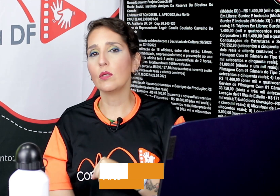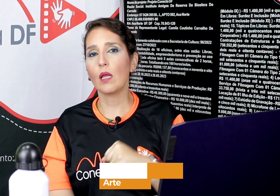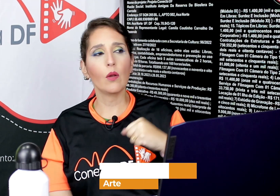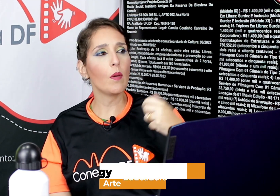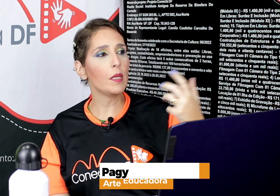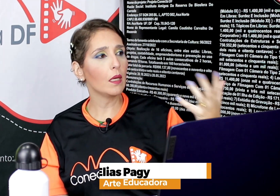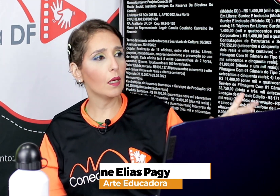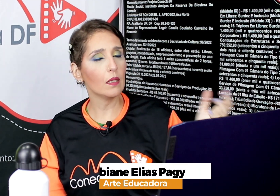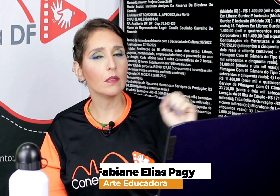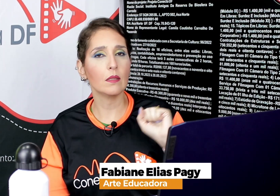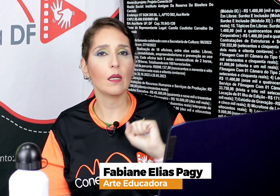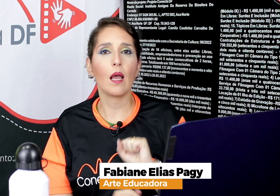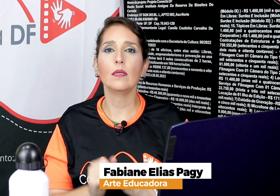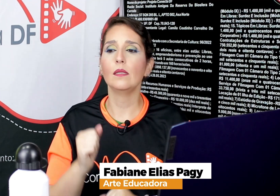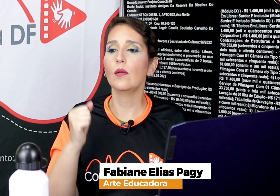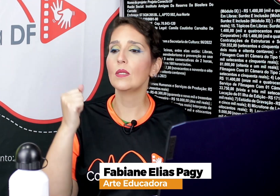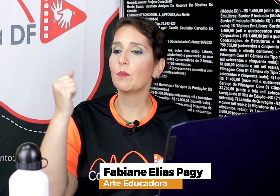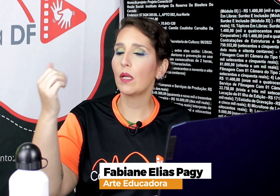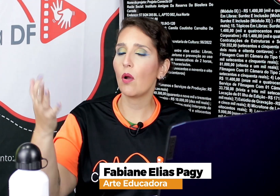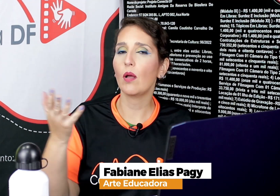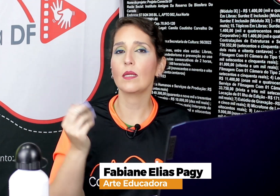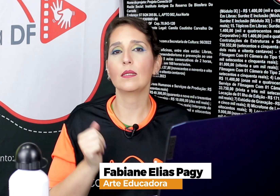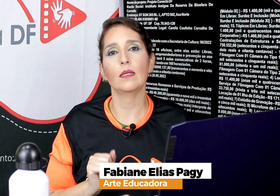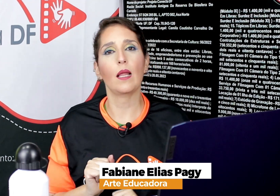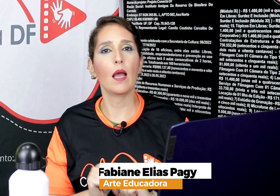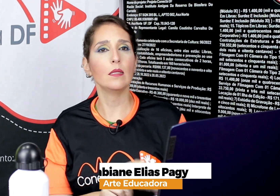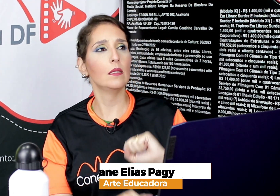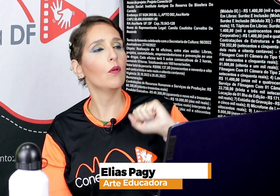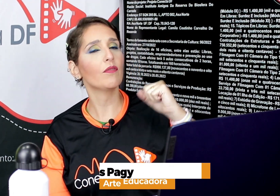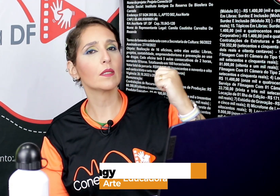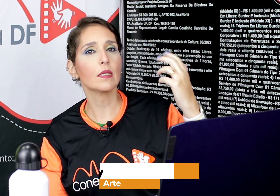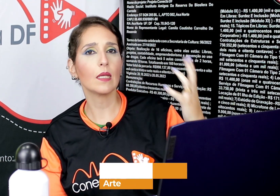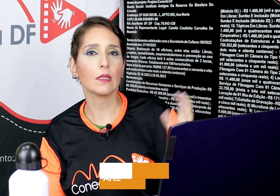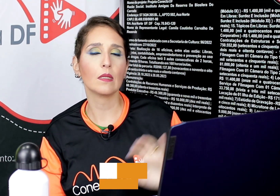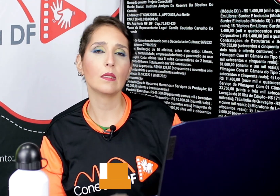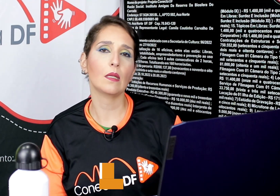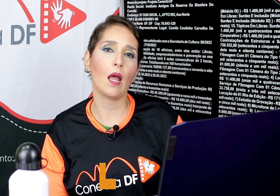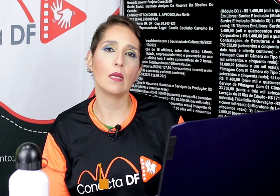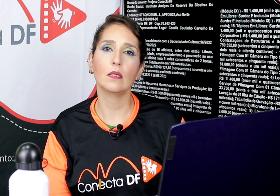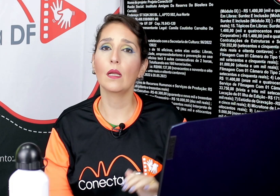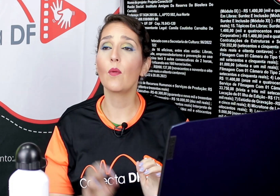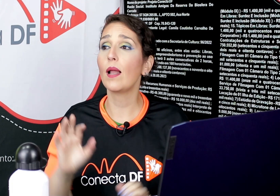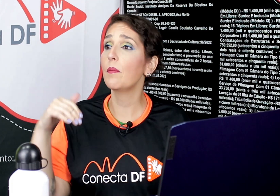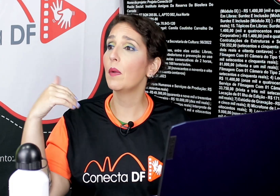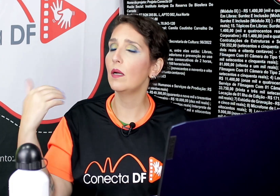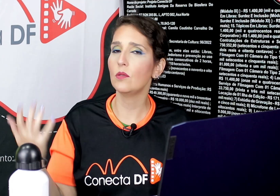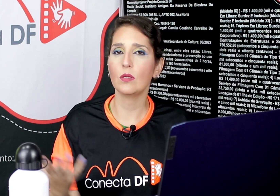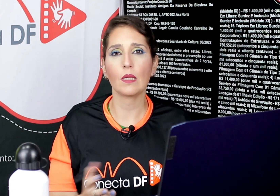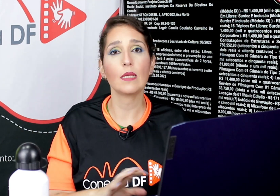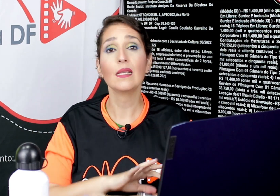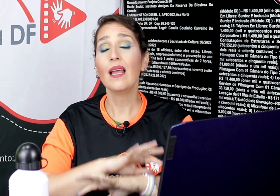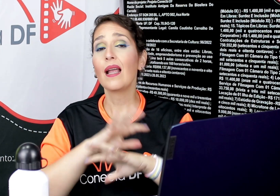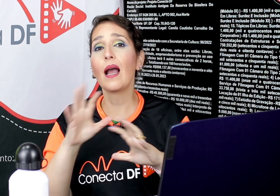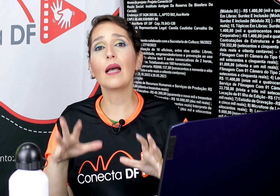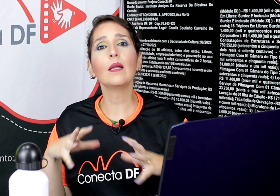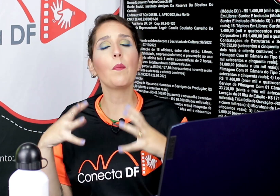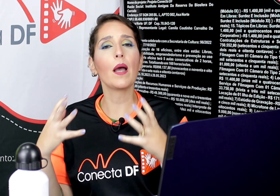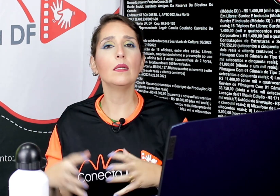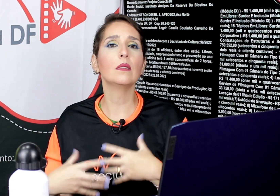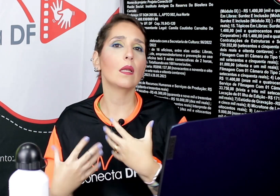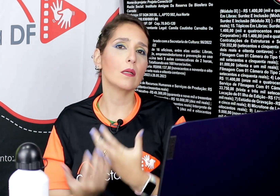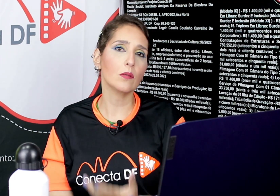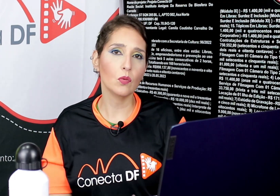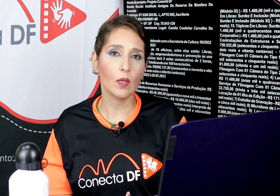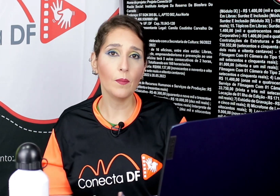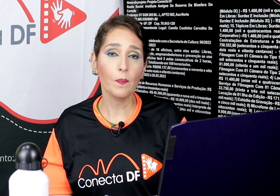a gente tem língua americana de sinais, língua espanhola de sinais, língua francesa de sinais, língua alemã de sinais. Cada